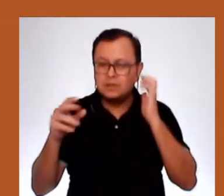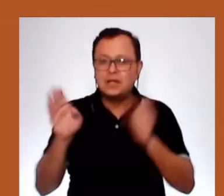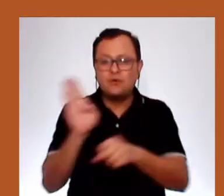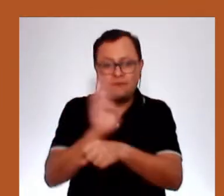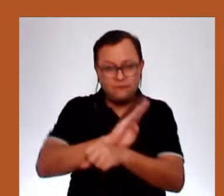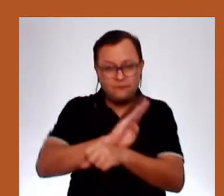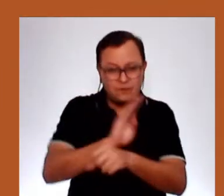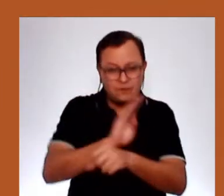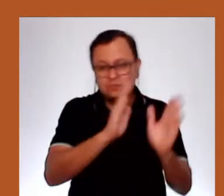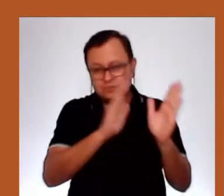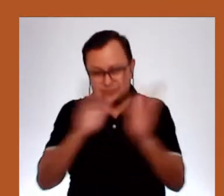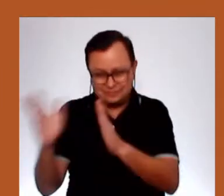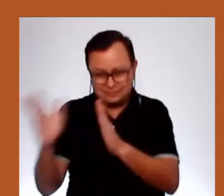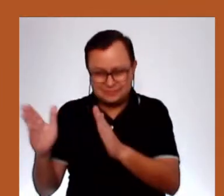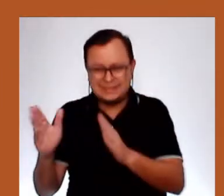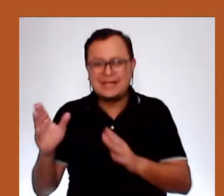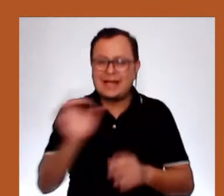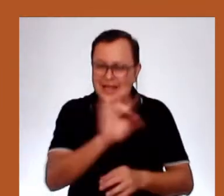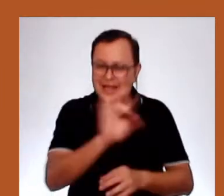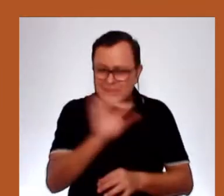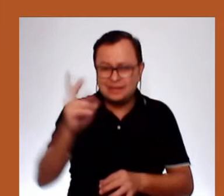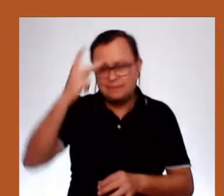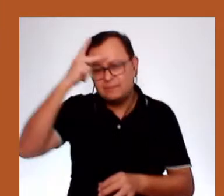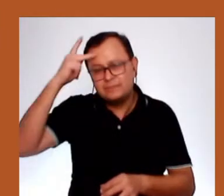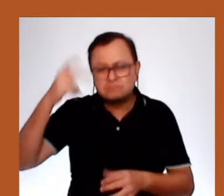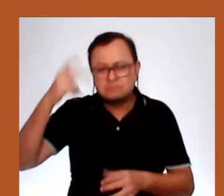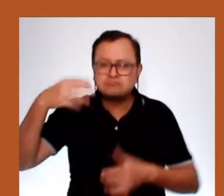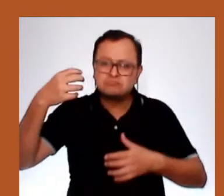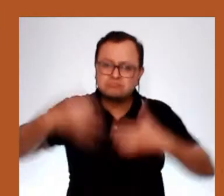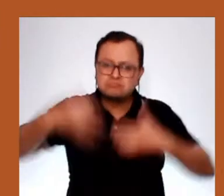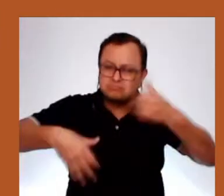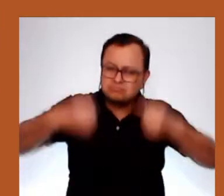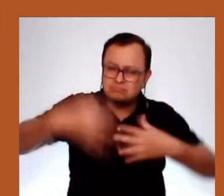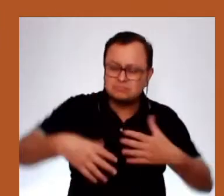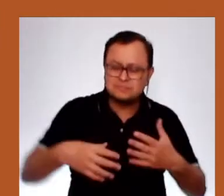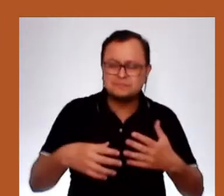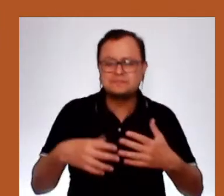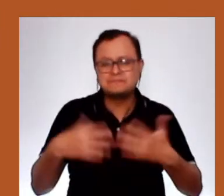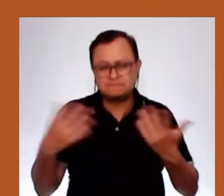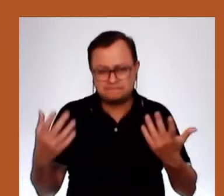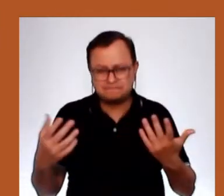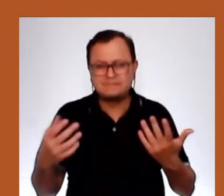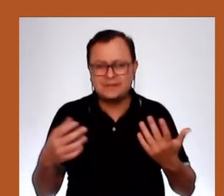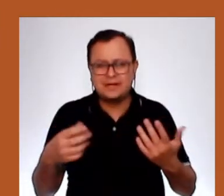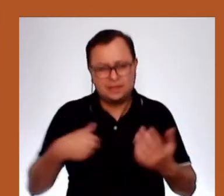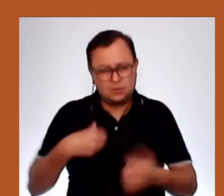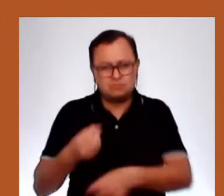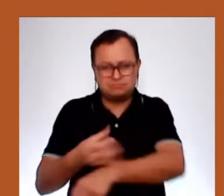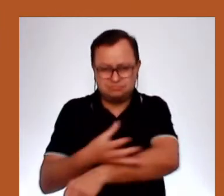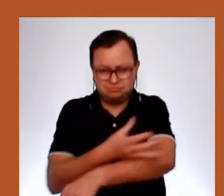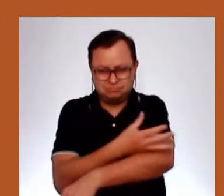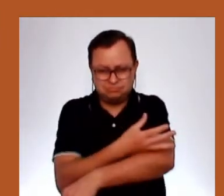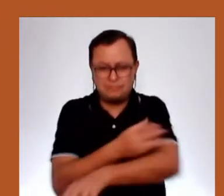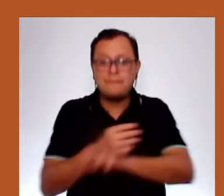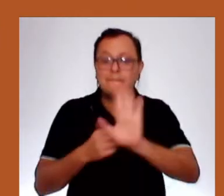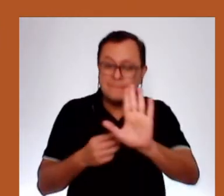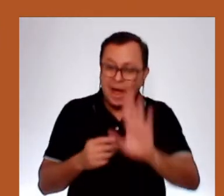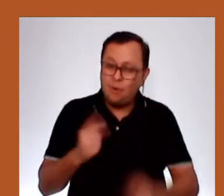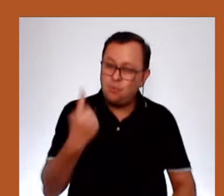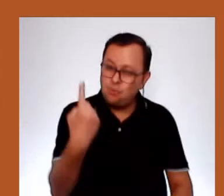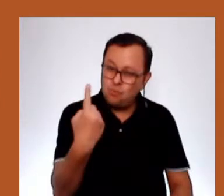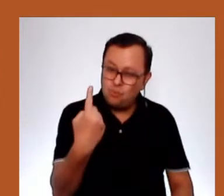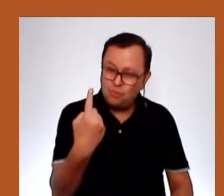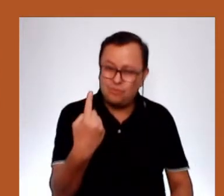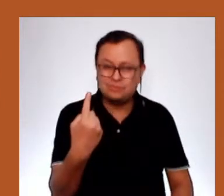emocionam de me arrepiar, né? Mas nesse ponto específico que a professora estava trazendo, eu não posso deixar de citar